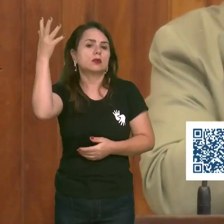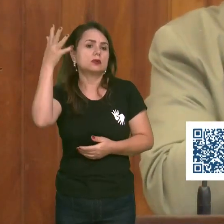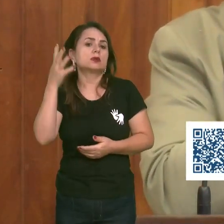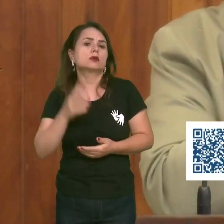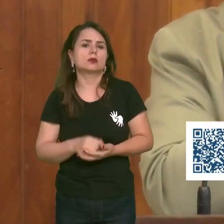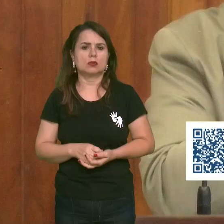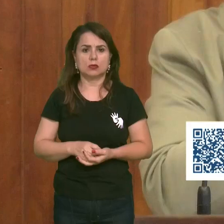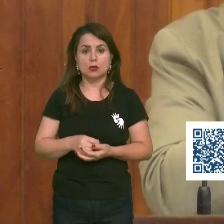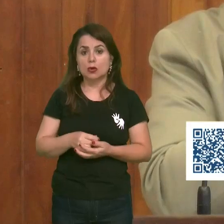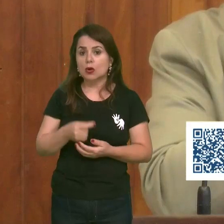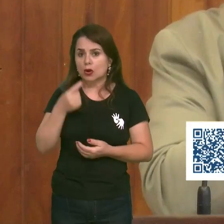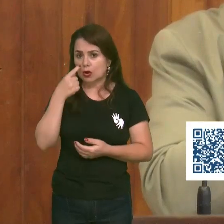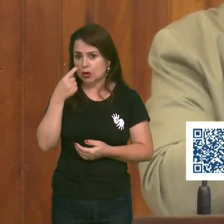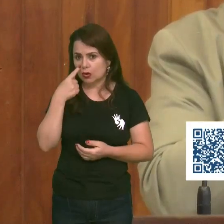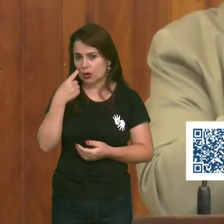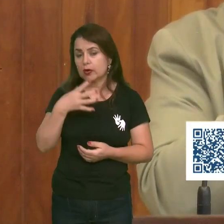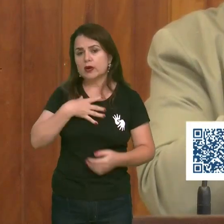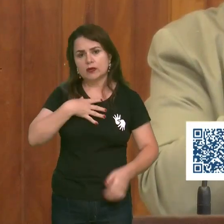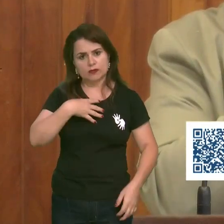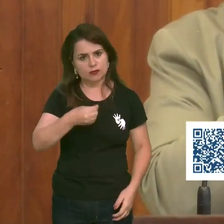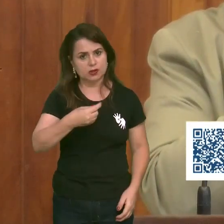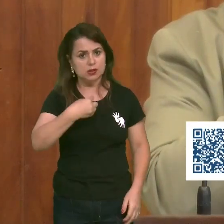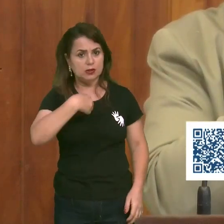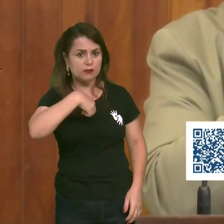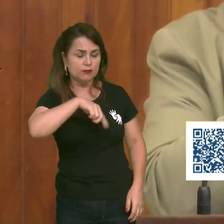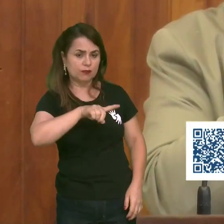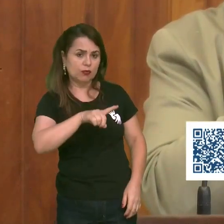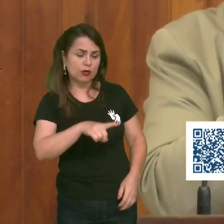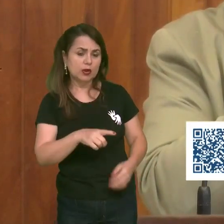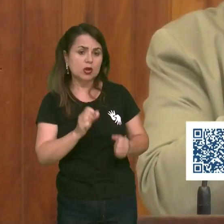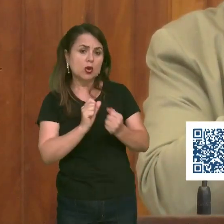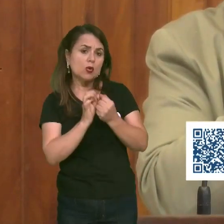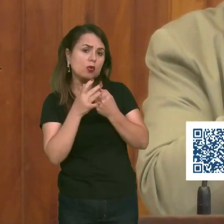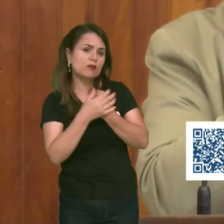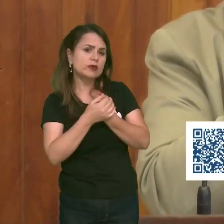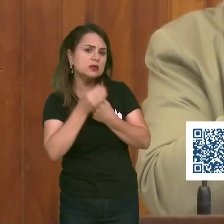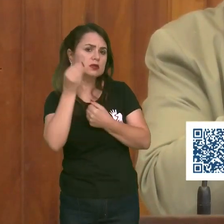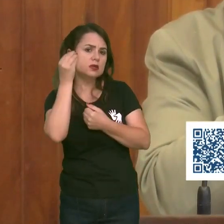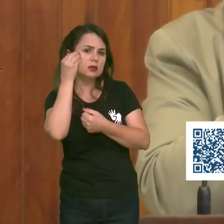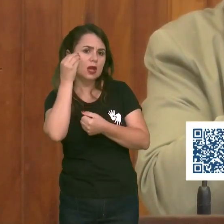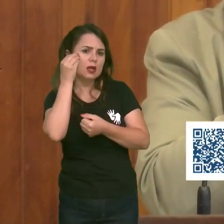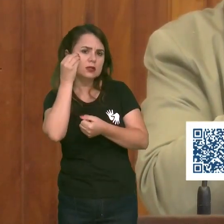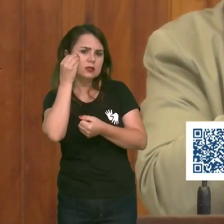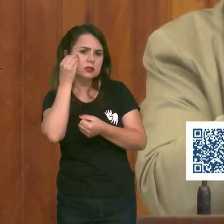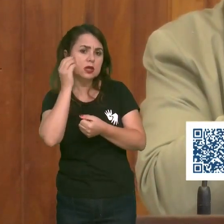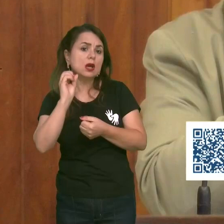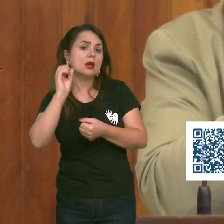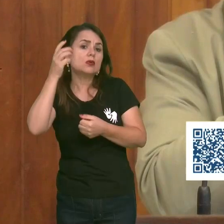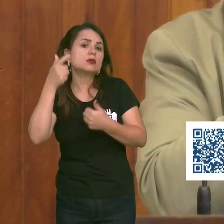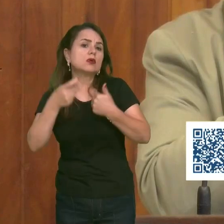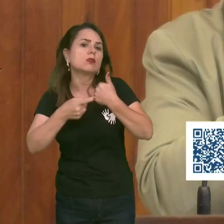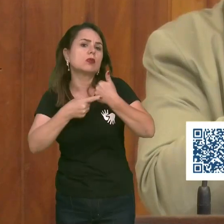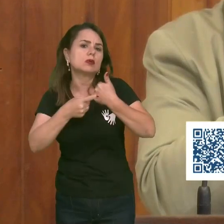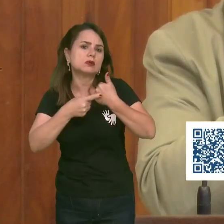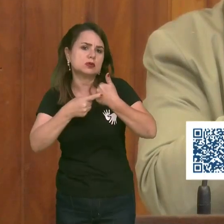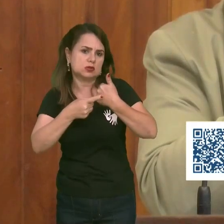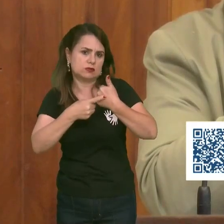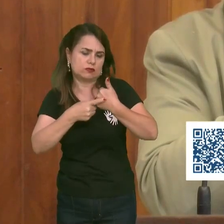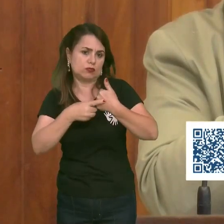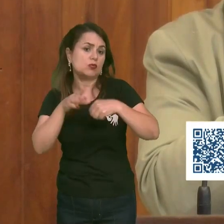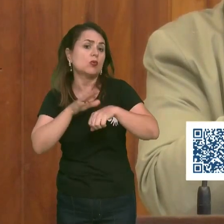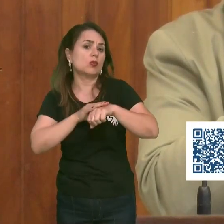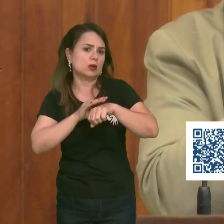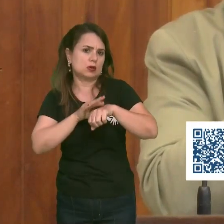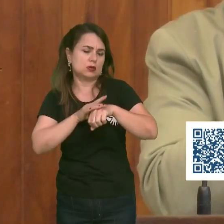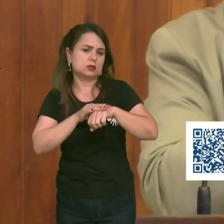aconteceu pessoal minha filha fez o teste de convite e deu positivo a doutora deu